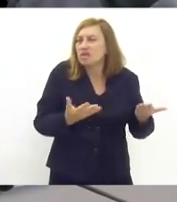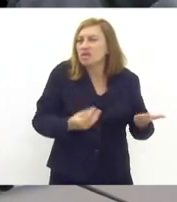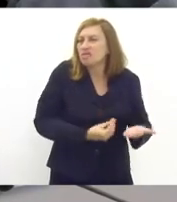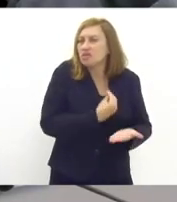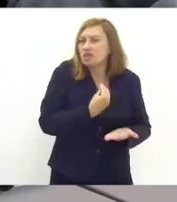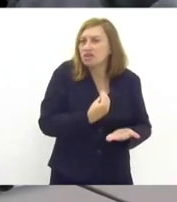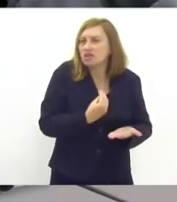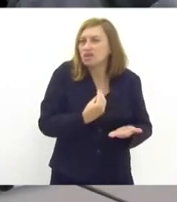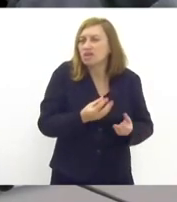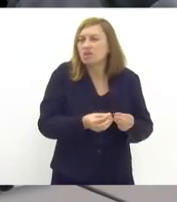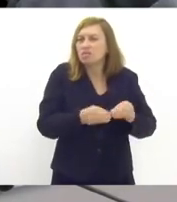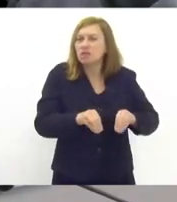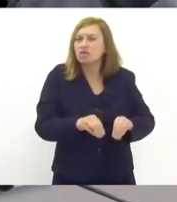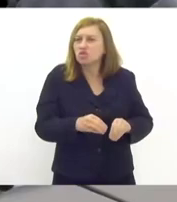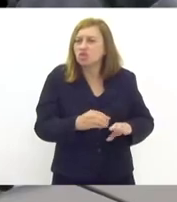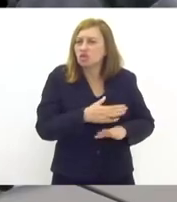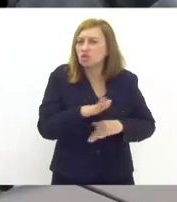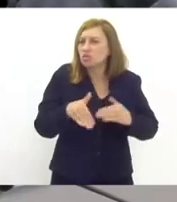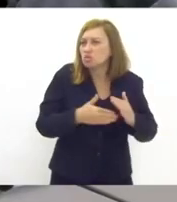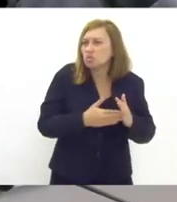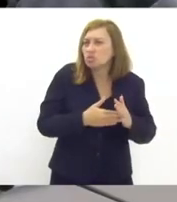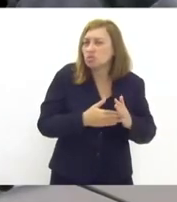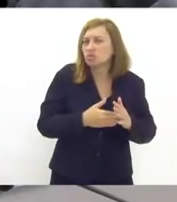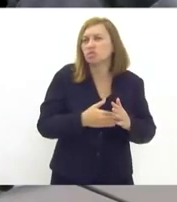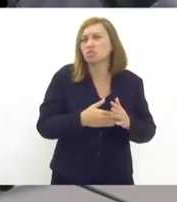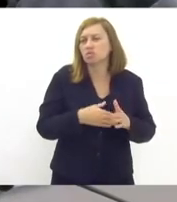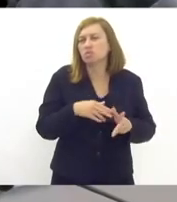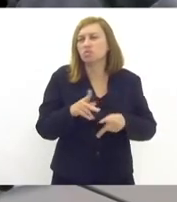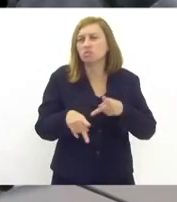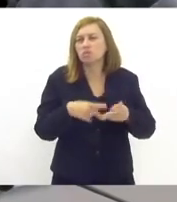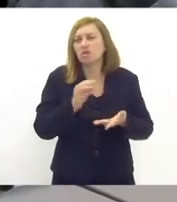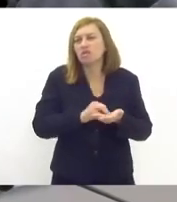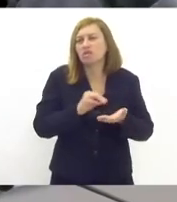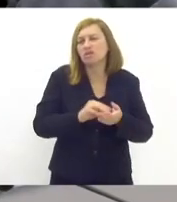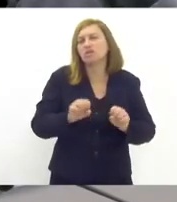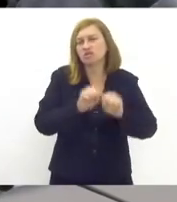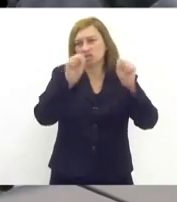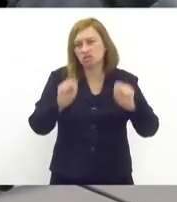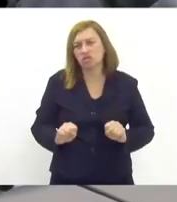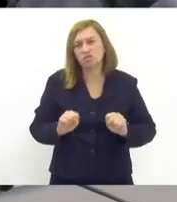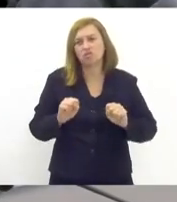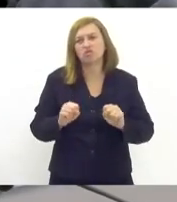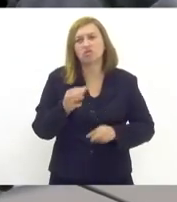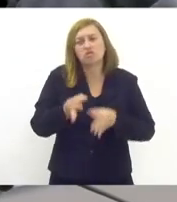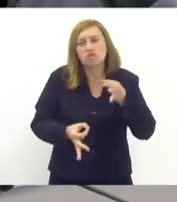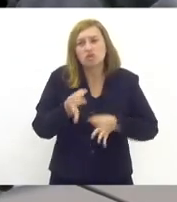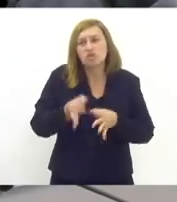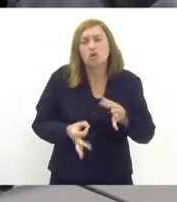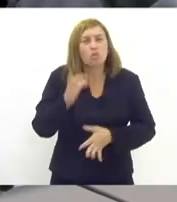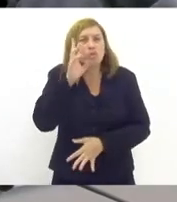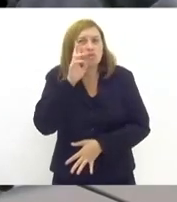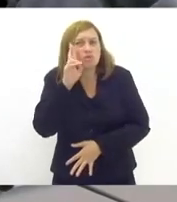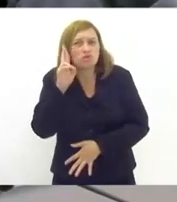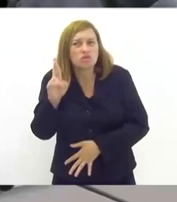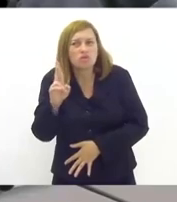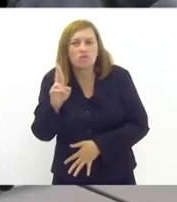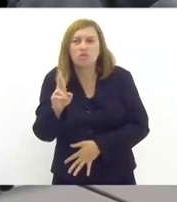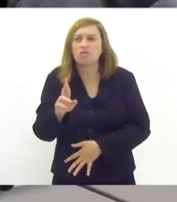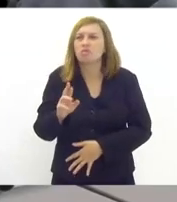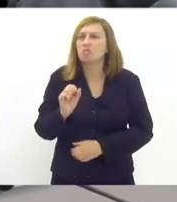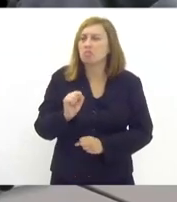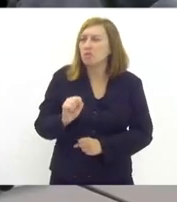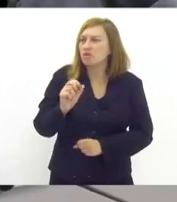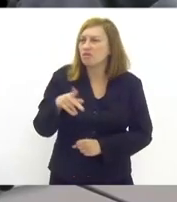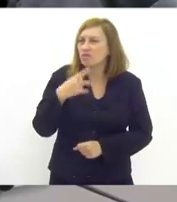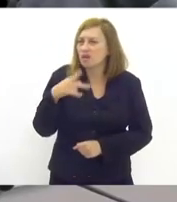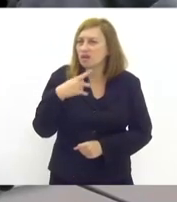prejudica toda a credibilidade da população em relação ao sistema de justiça. Ao que o senhor atribui